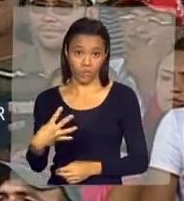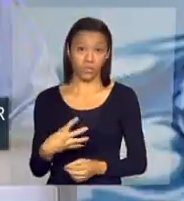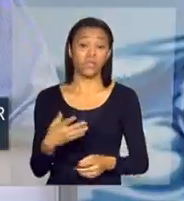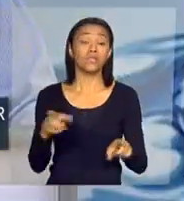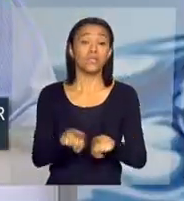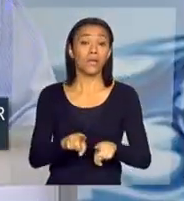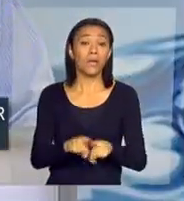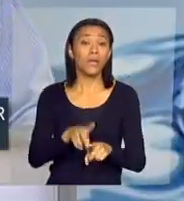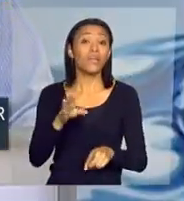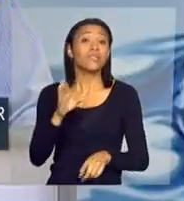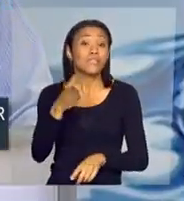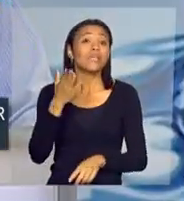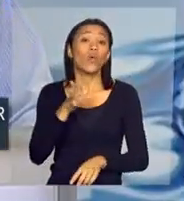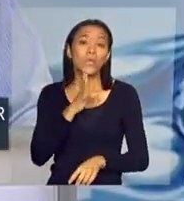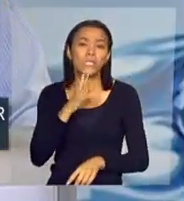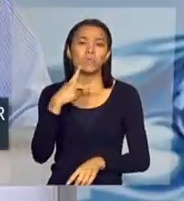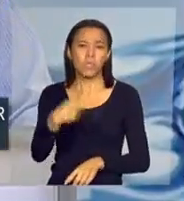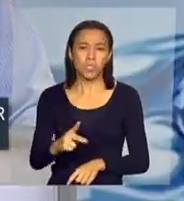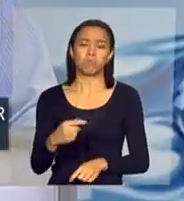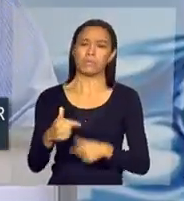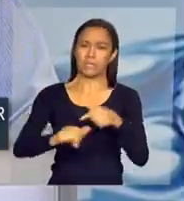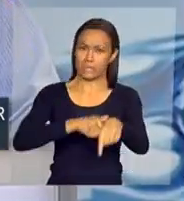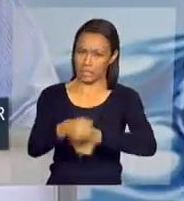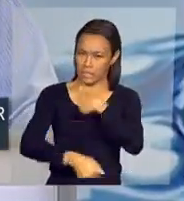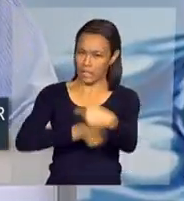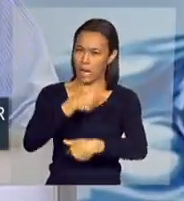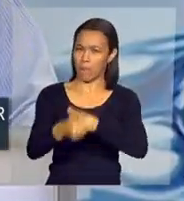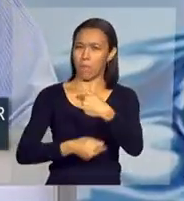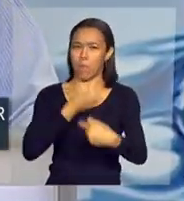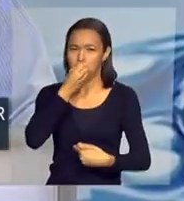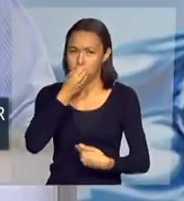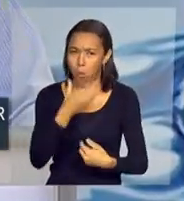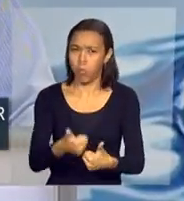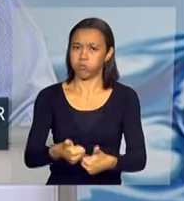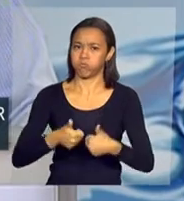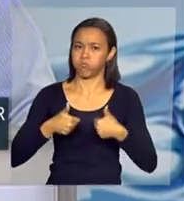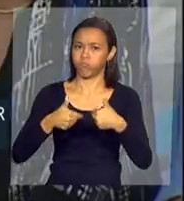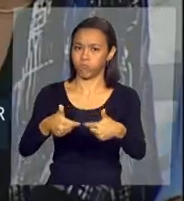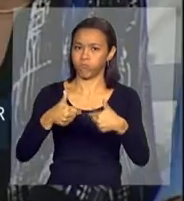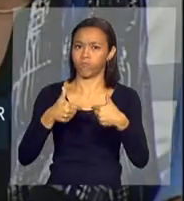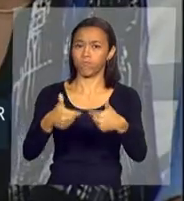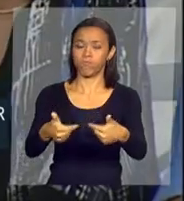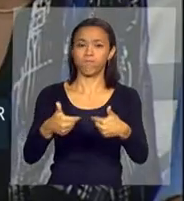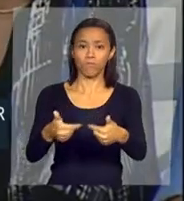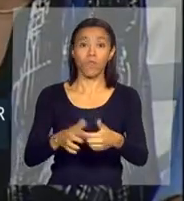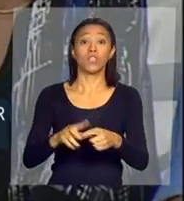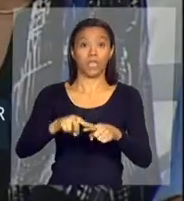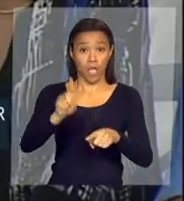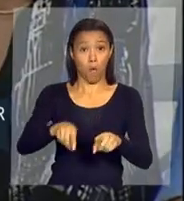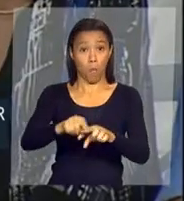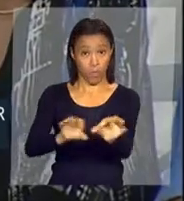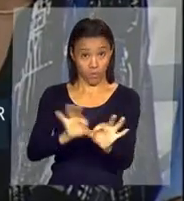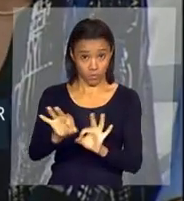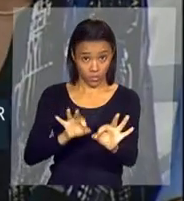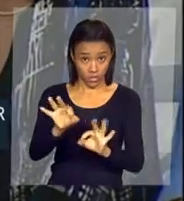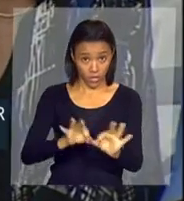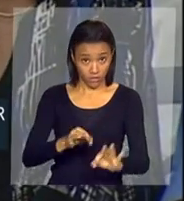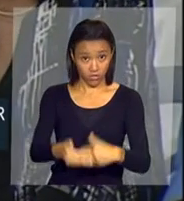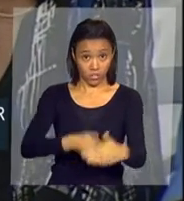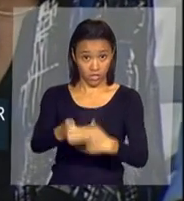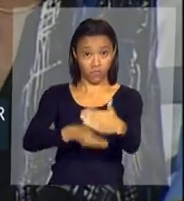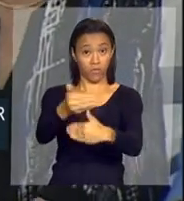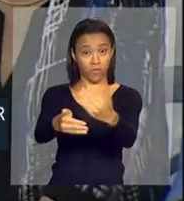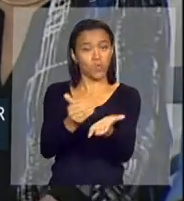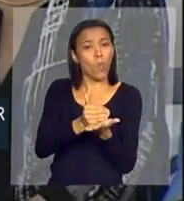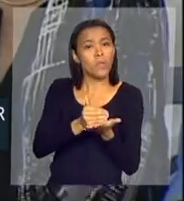Reconhecendo o brilhante trabalho que Vossa Excelência vem desenvolvendo em nome de um projeto de desenvolvimento iniciado